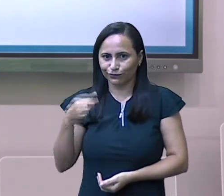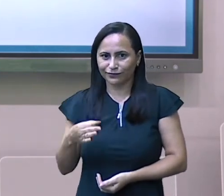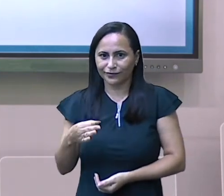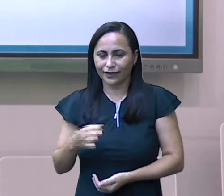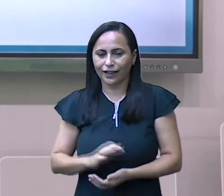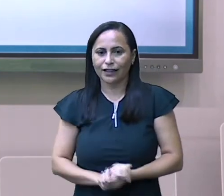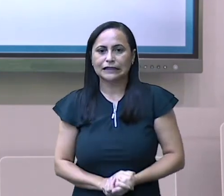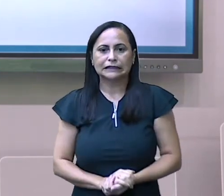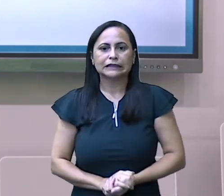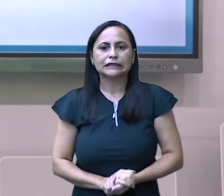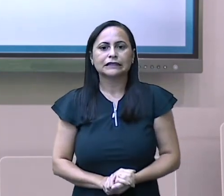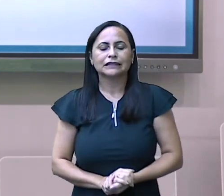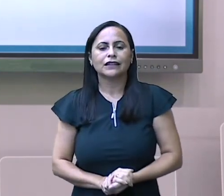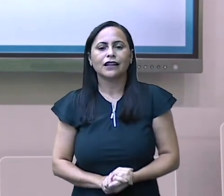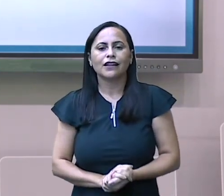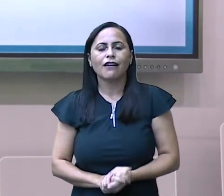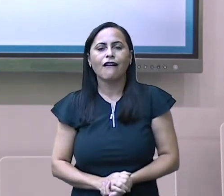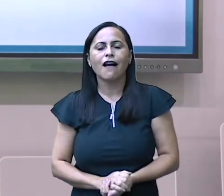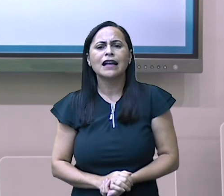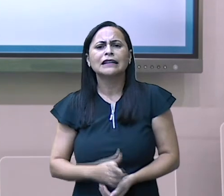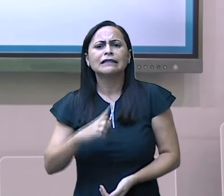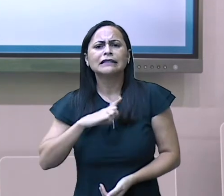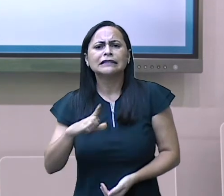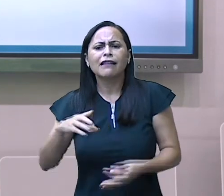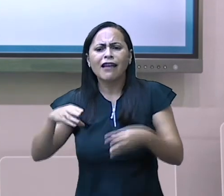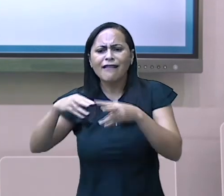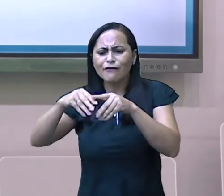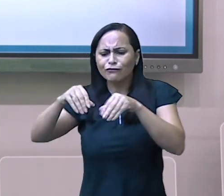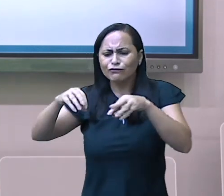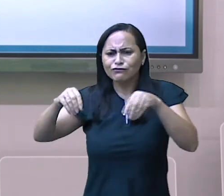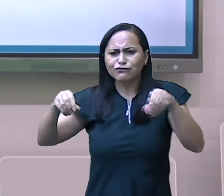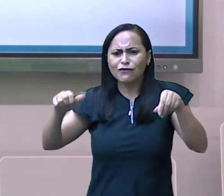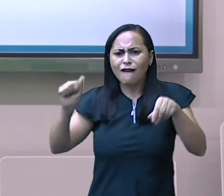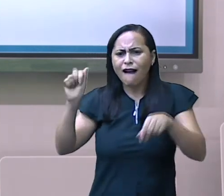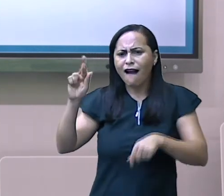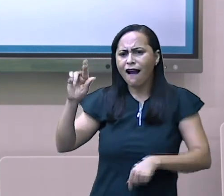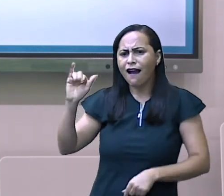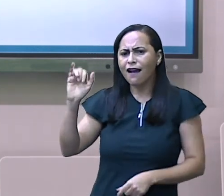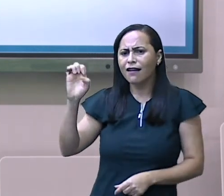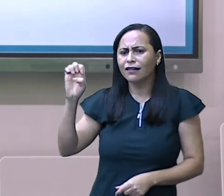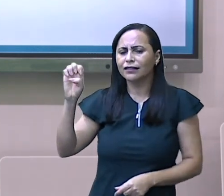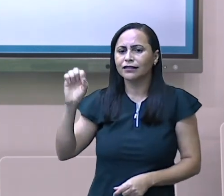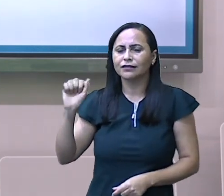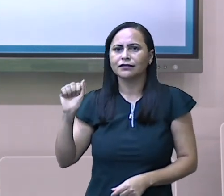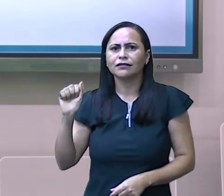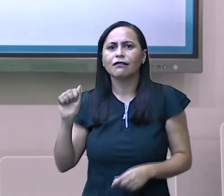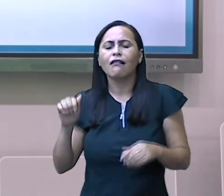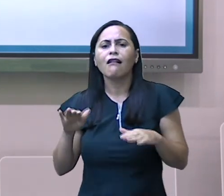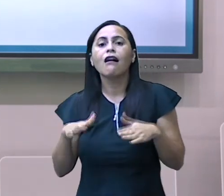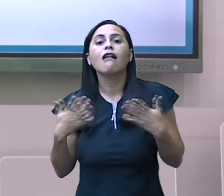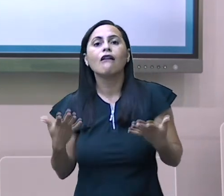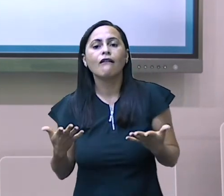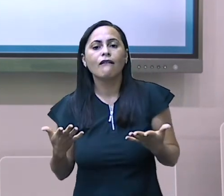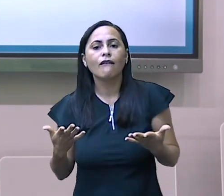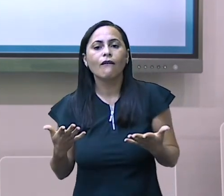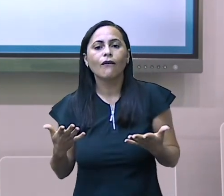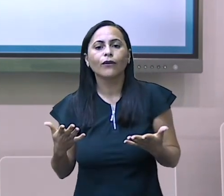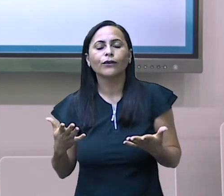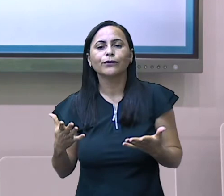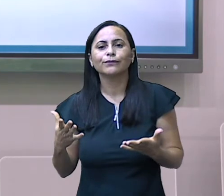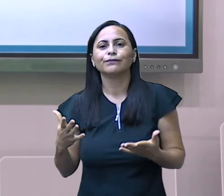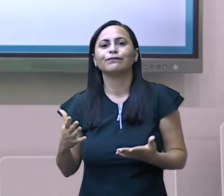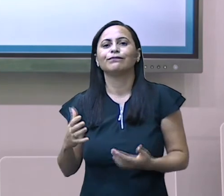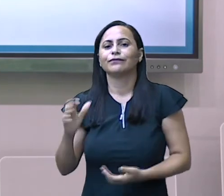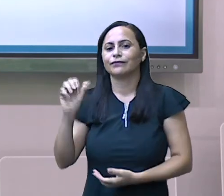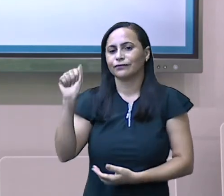E por fim, grande quantidade de areia. Qual o solo que tem grande quantidade de areia? O